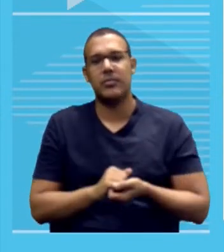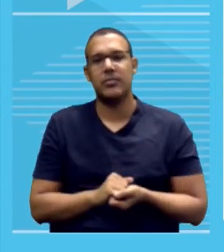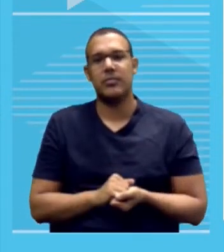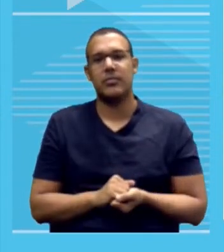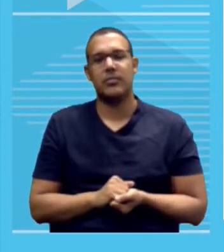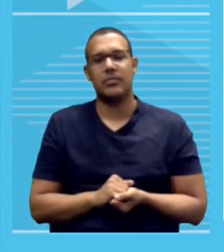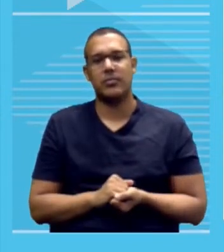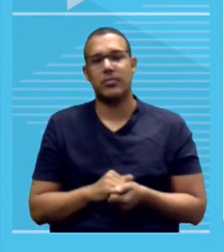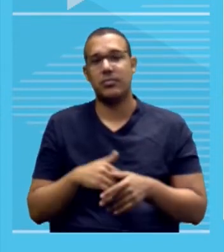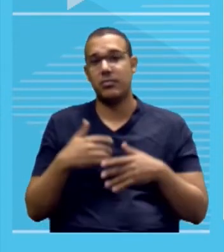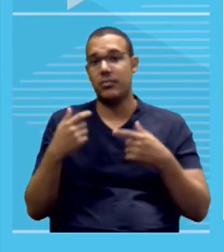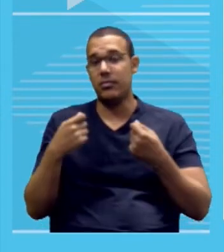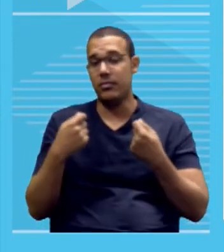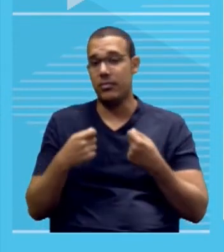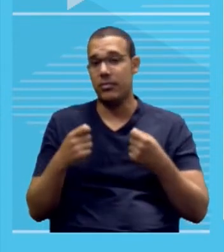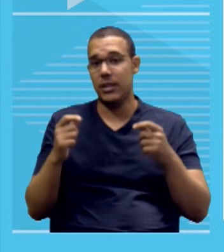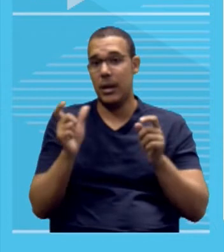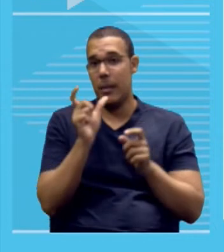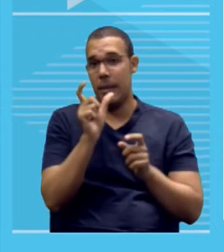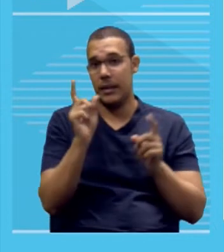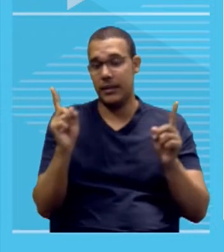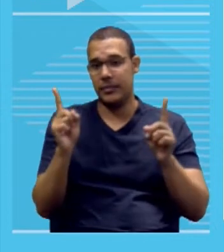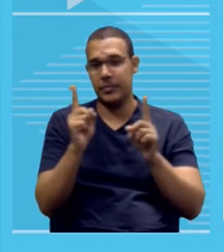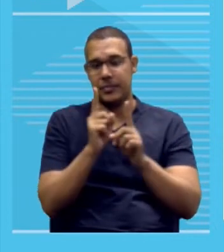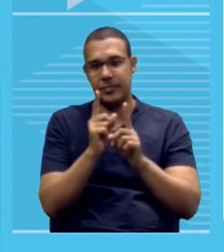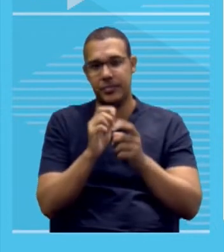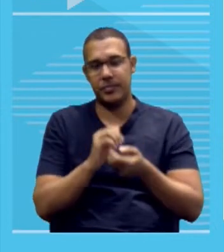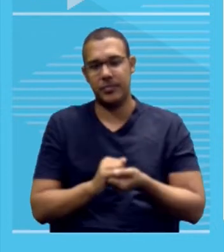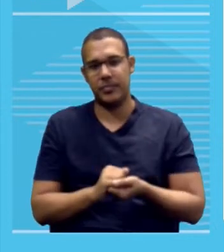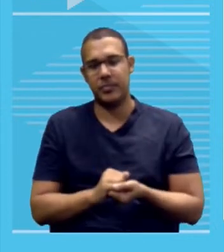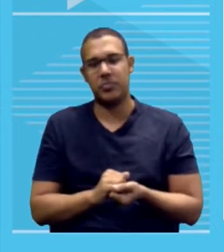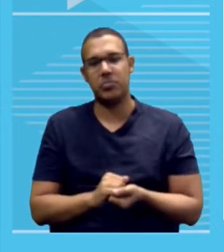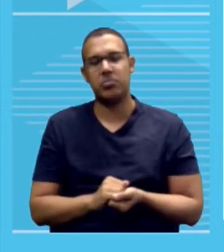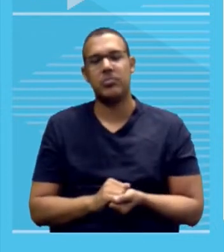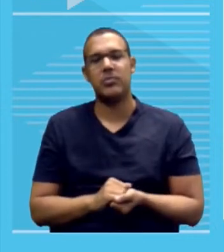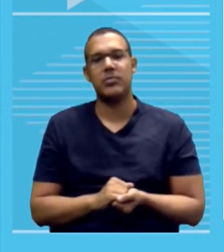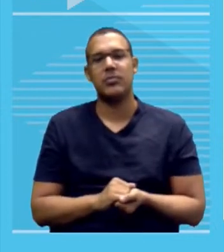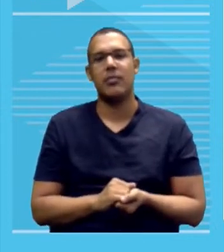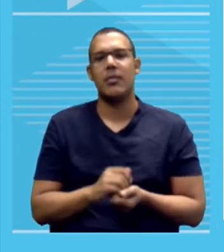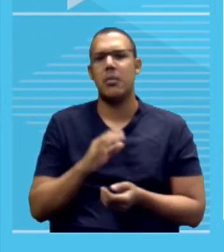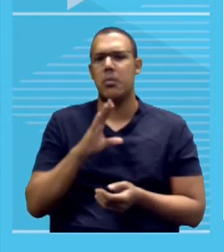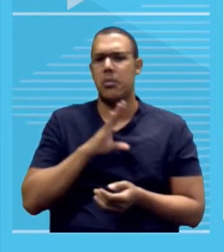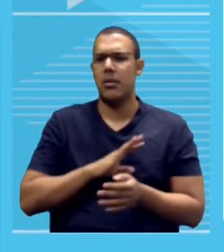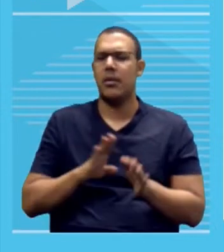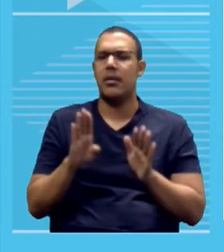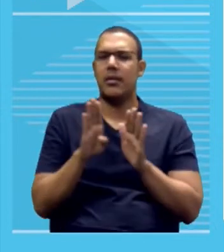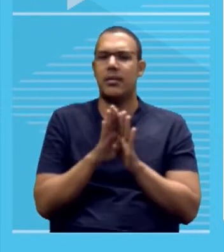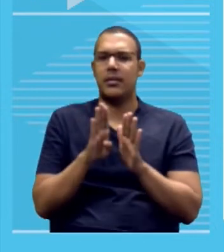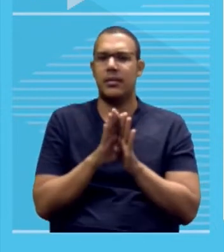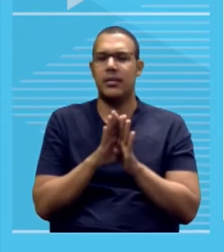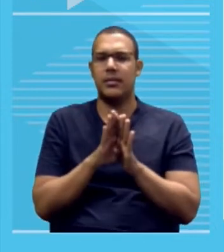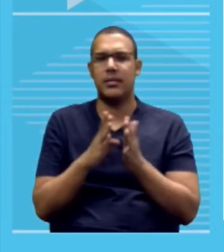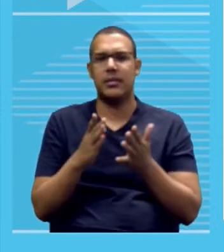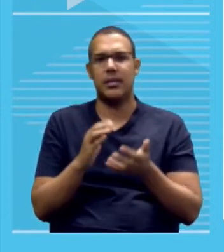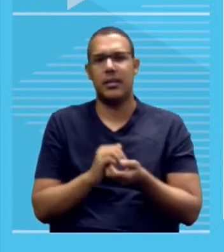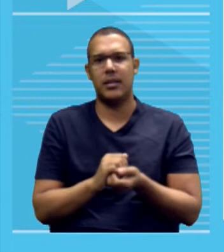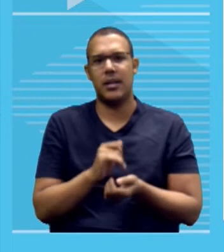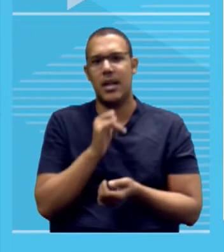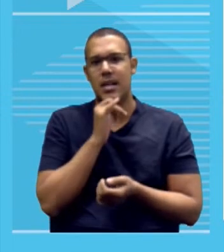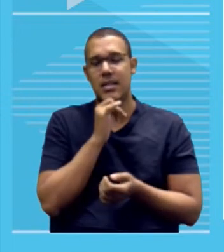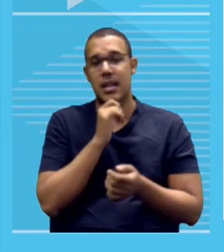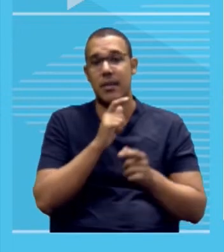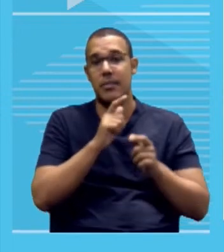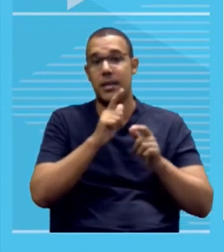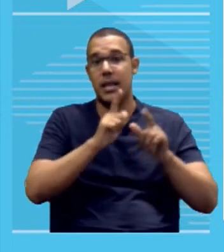redução a gente você diminui a palavra faz parte as pessoas fazem isso o tempo todo em português também a gente fala o tempo todo e